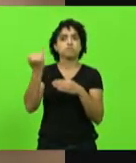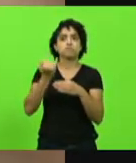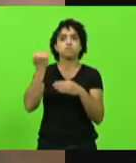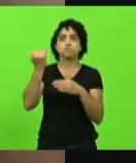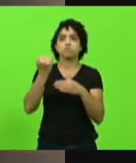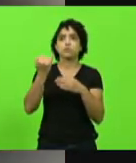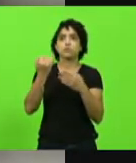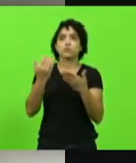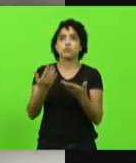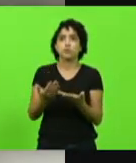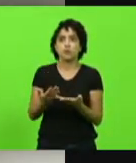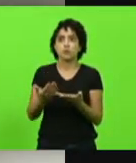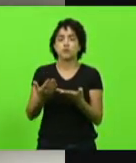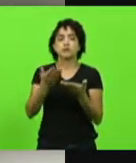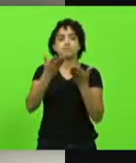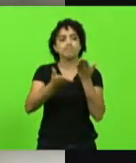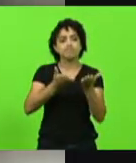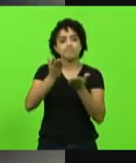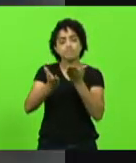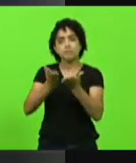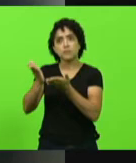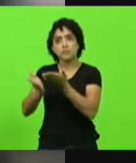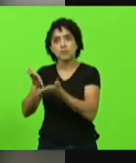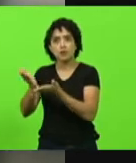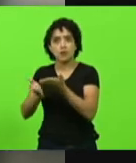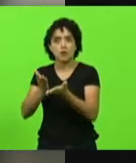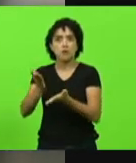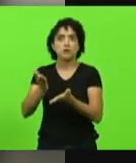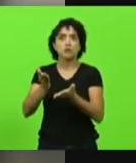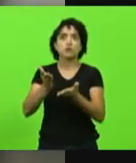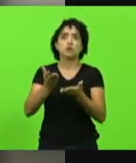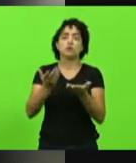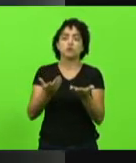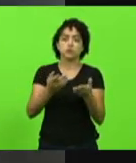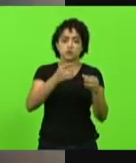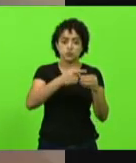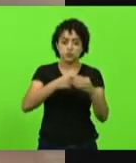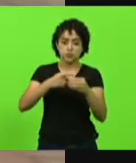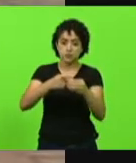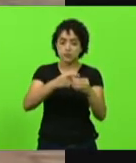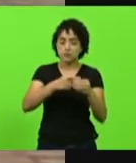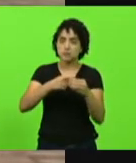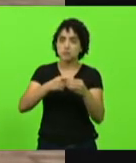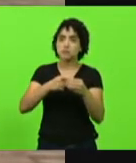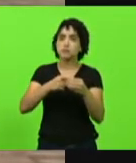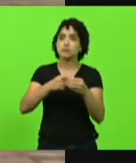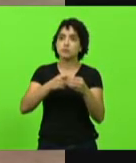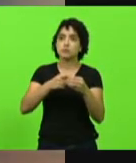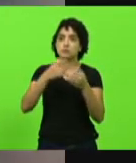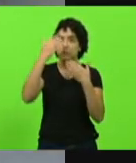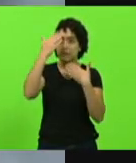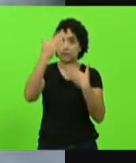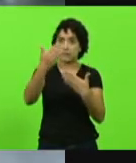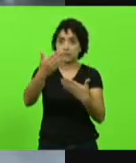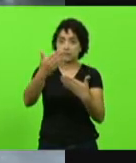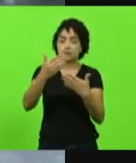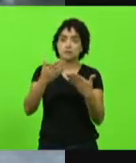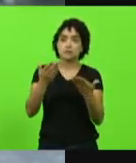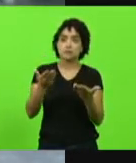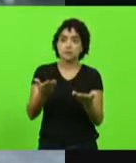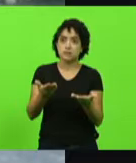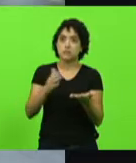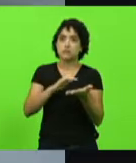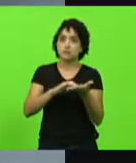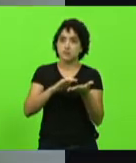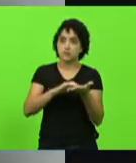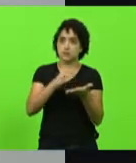movimentado, atende todos os municípios ali da nossa região. Então, eu quero agradecer ao nosso secretário.